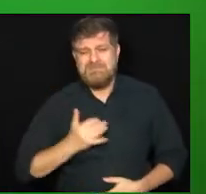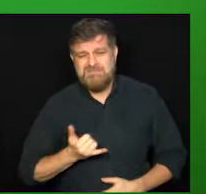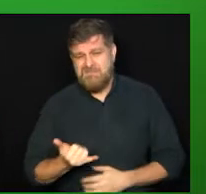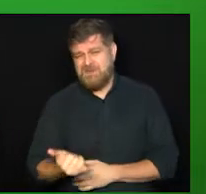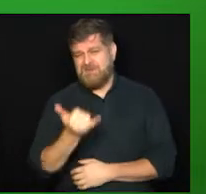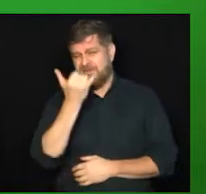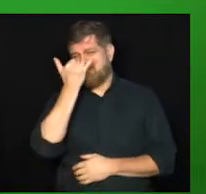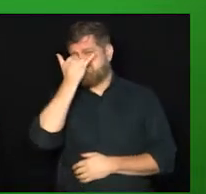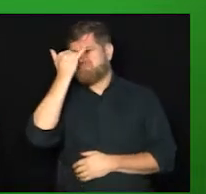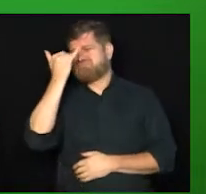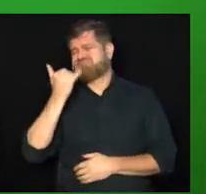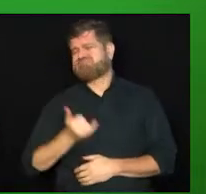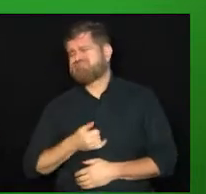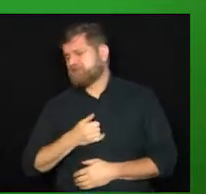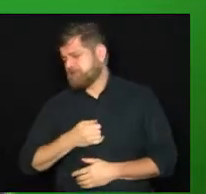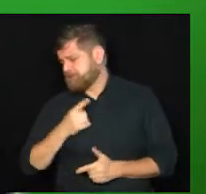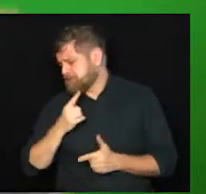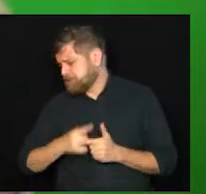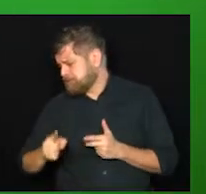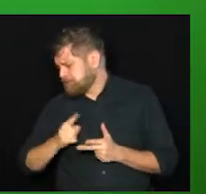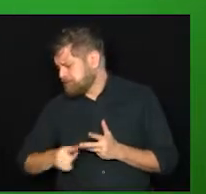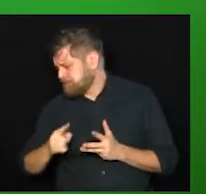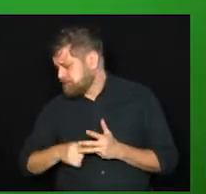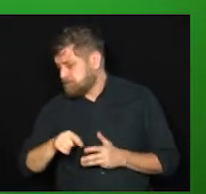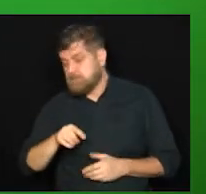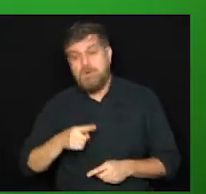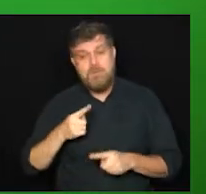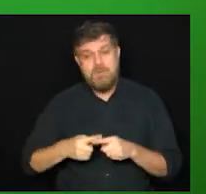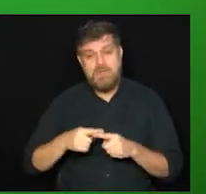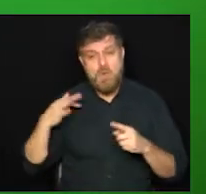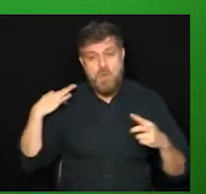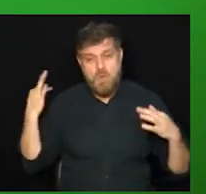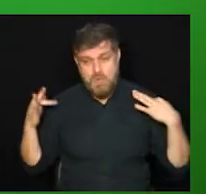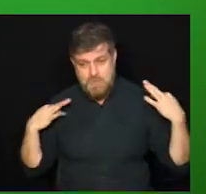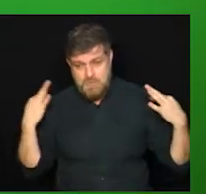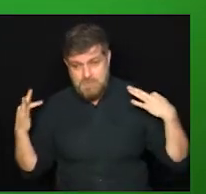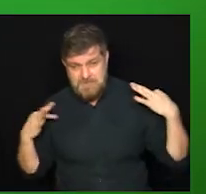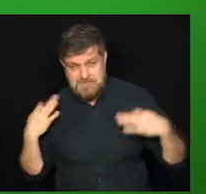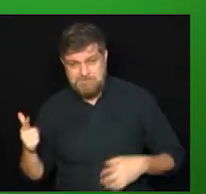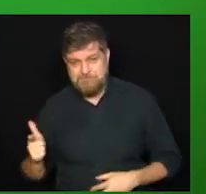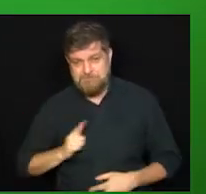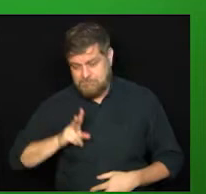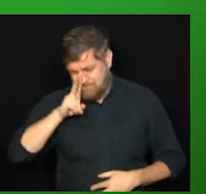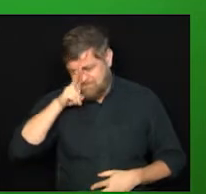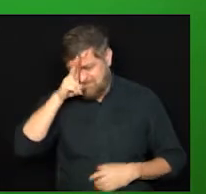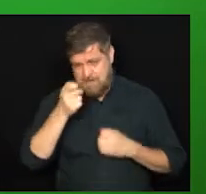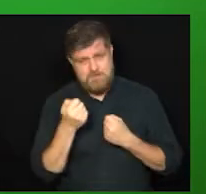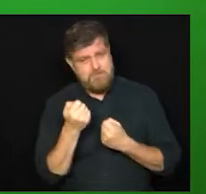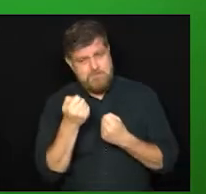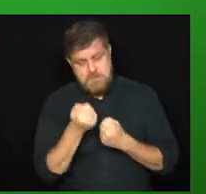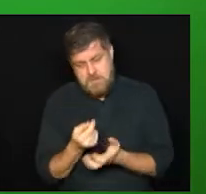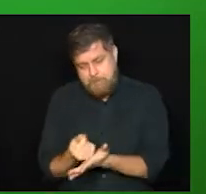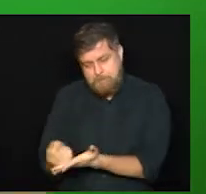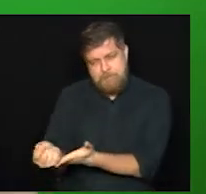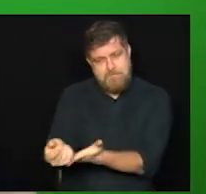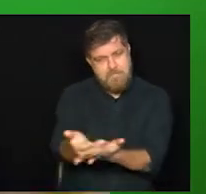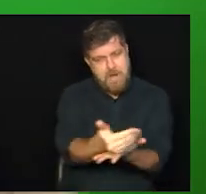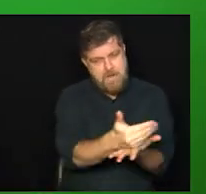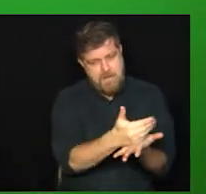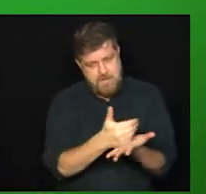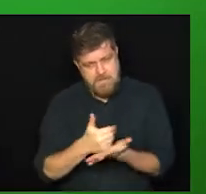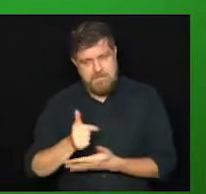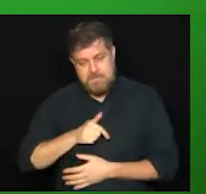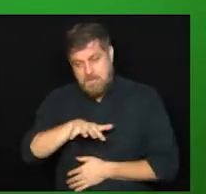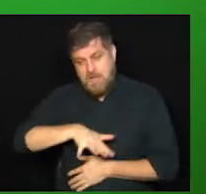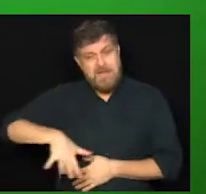consequências significativas, já que o turismo é uma atividade fortemente geradora de empregos em todas as